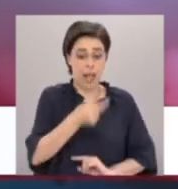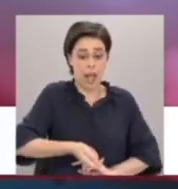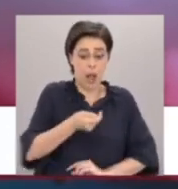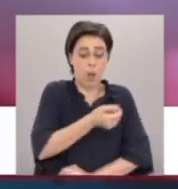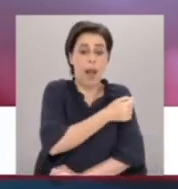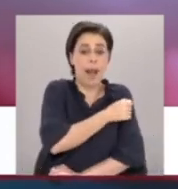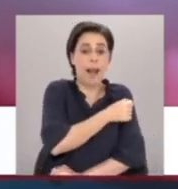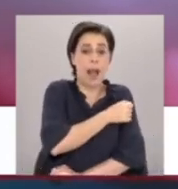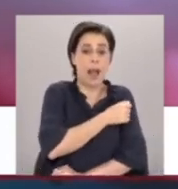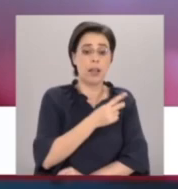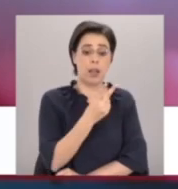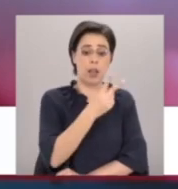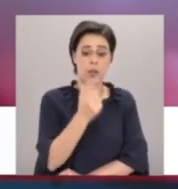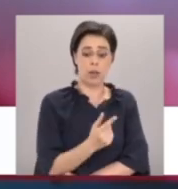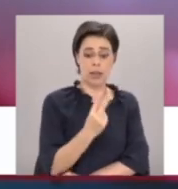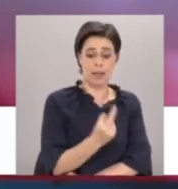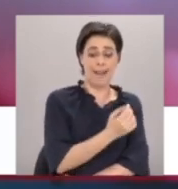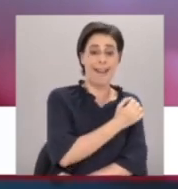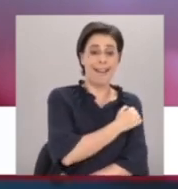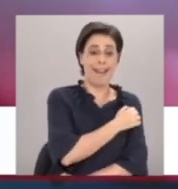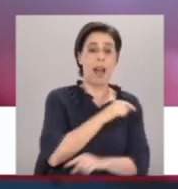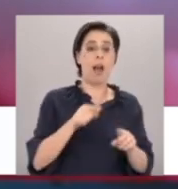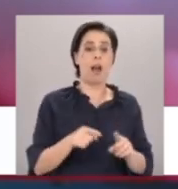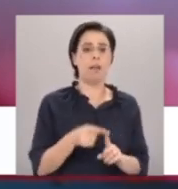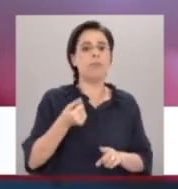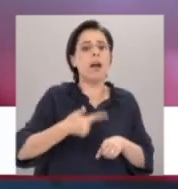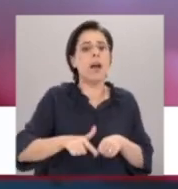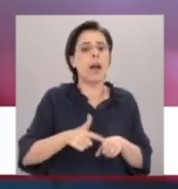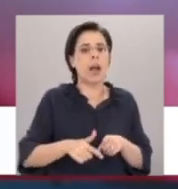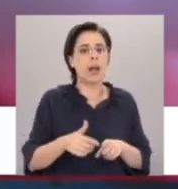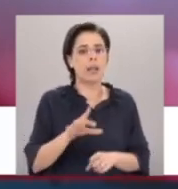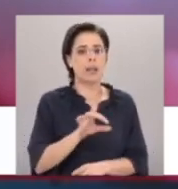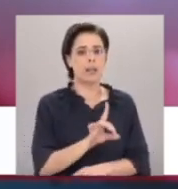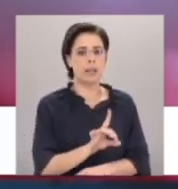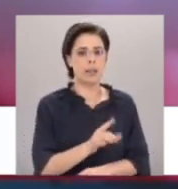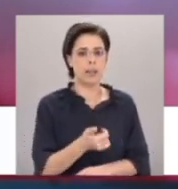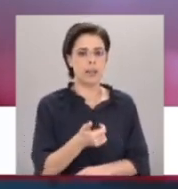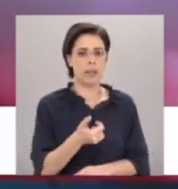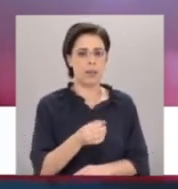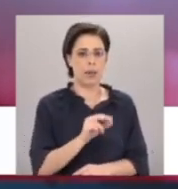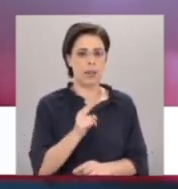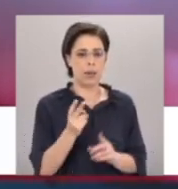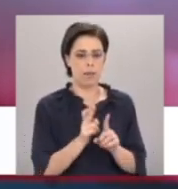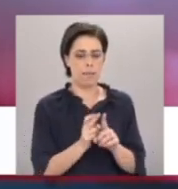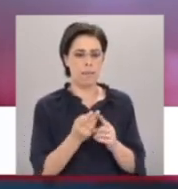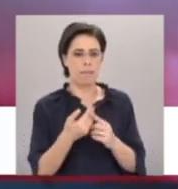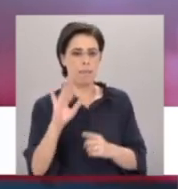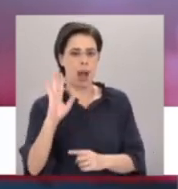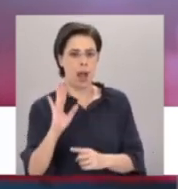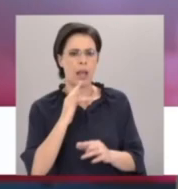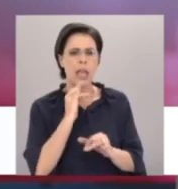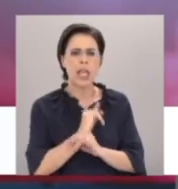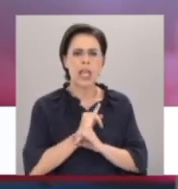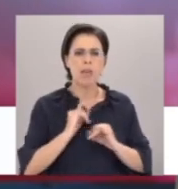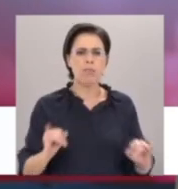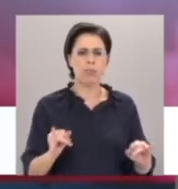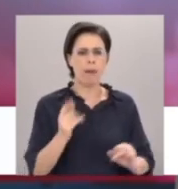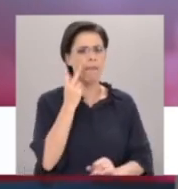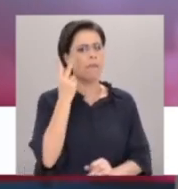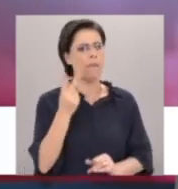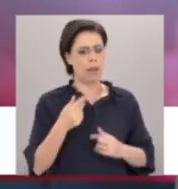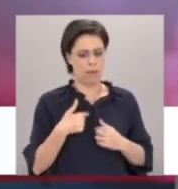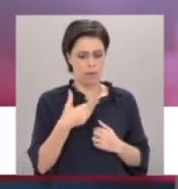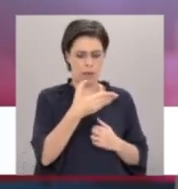em uma casa dois terços das casas tem em vendas acima de 650 Euros em que é impossível viver